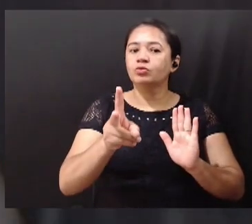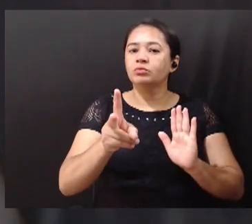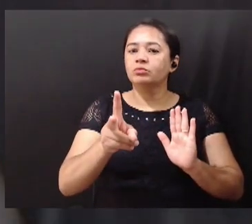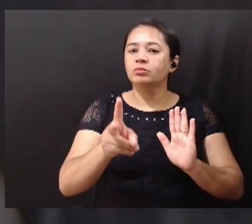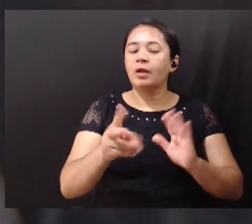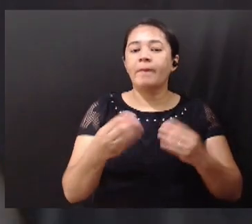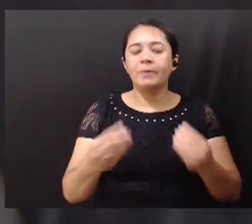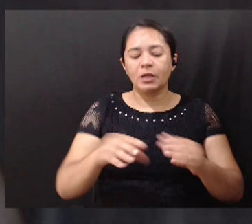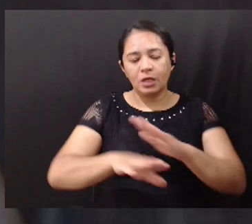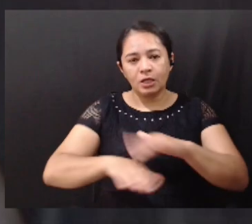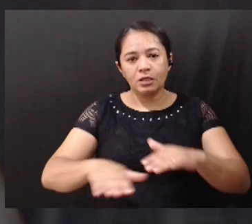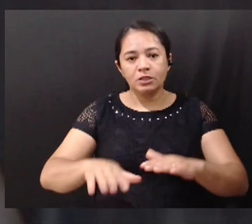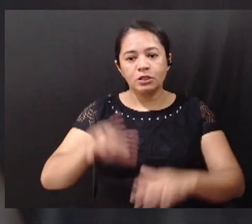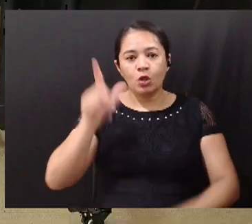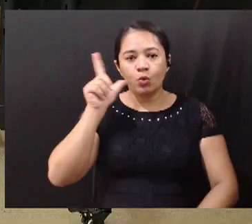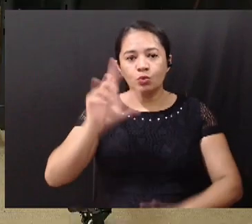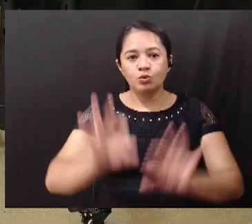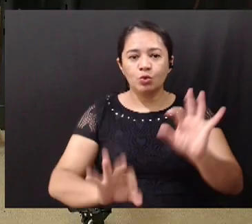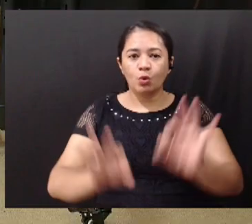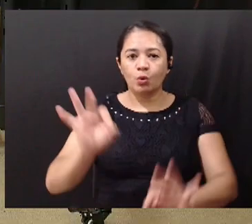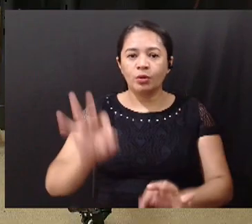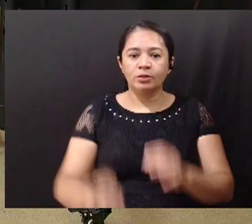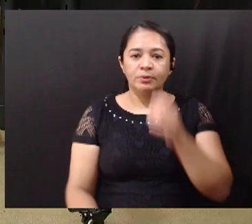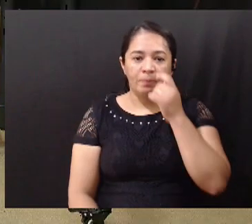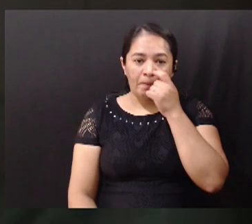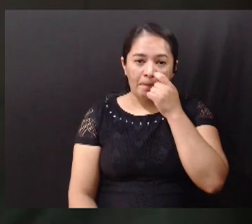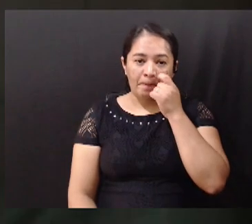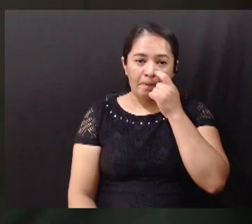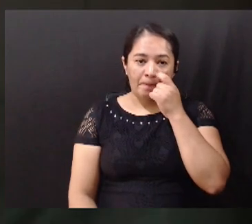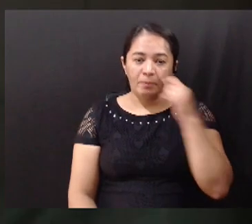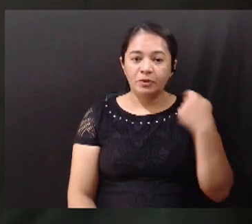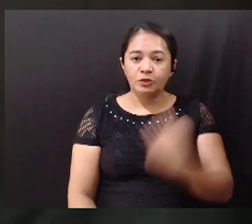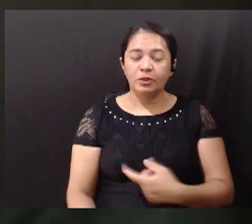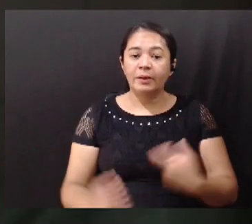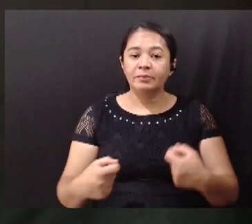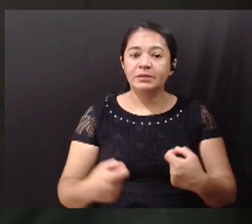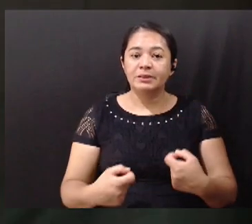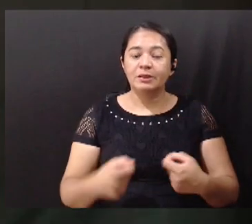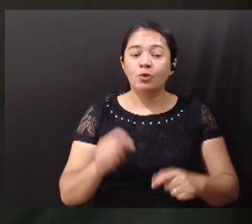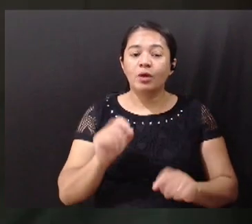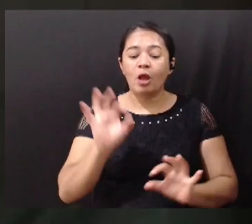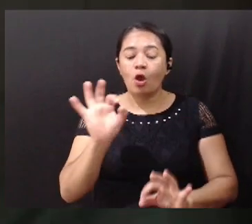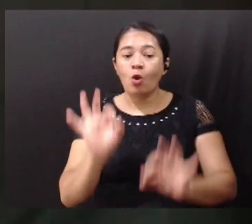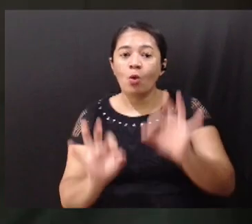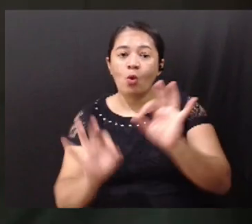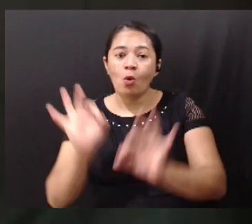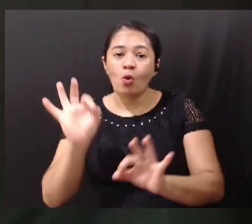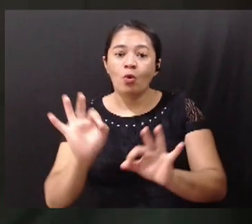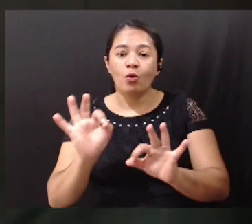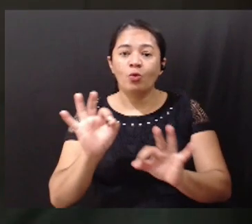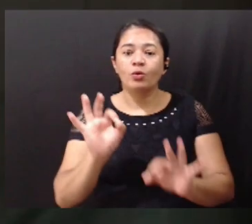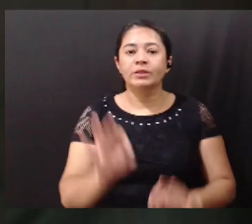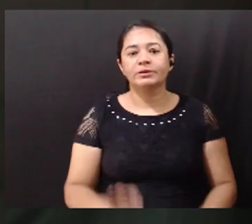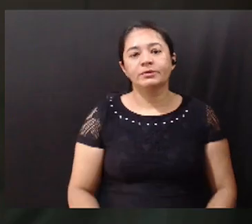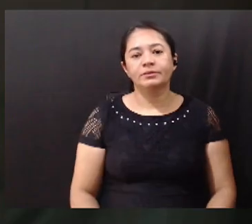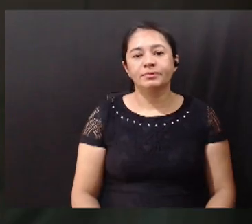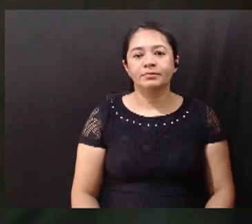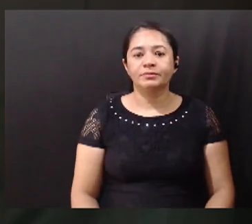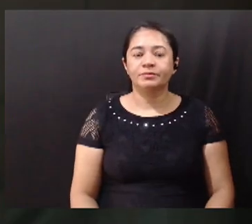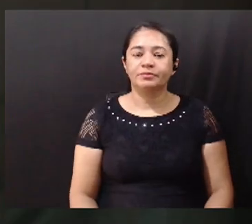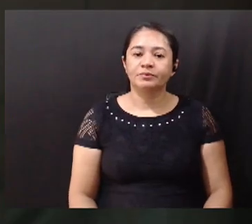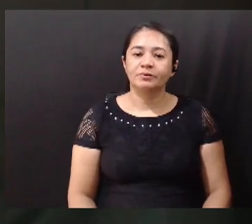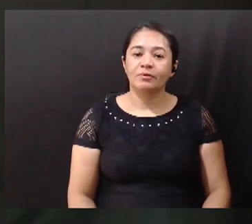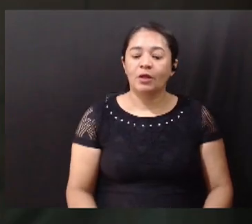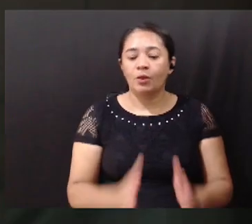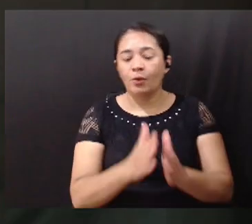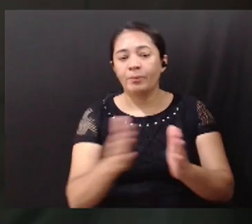criança se organize. Excelente. Então a gente precisa de organização, né, de planejamento das férias do